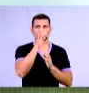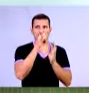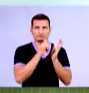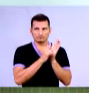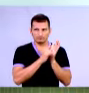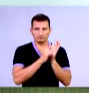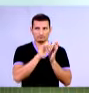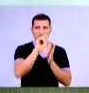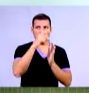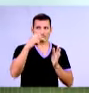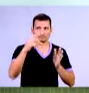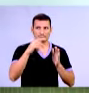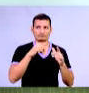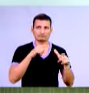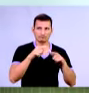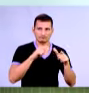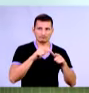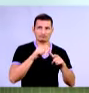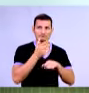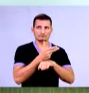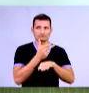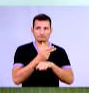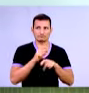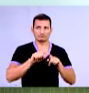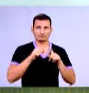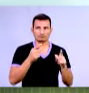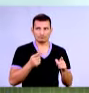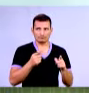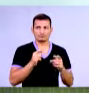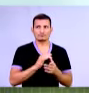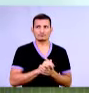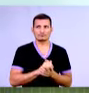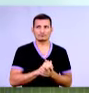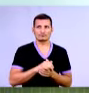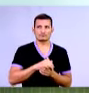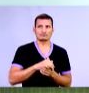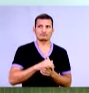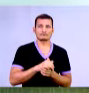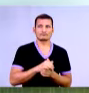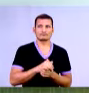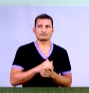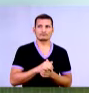instalar aplicativos para trabalhar com multimídia. Entretanto, o Ubuntu Studio,